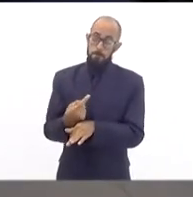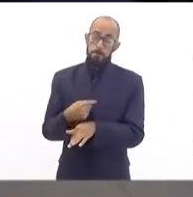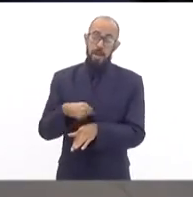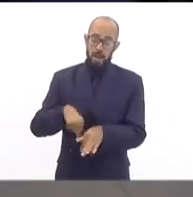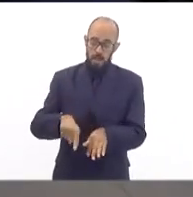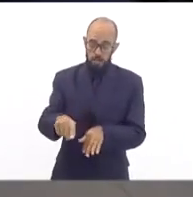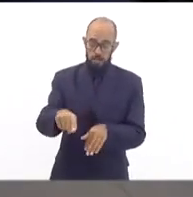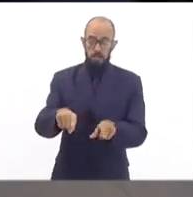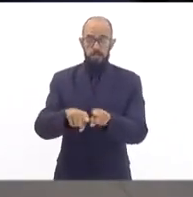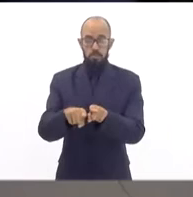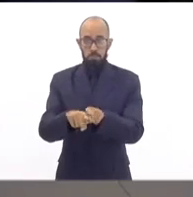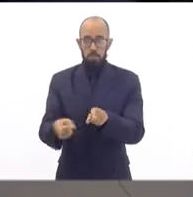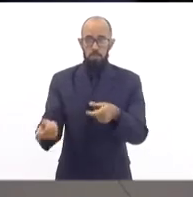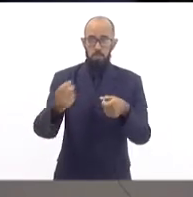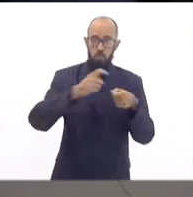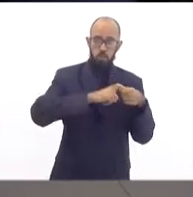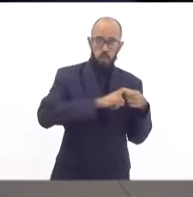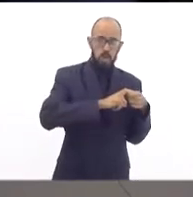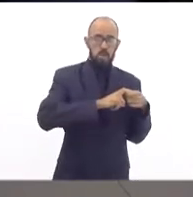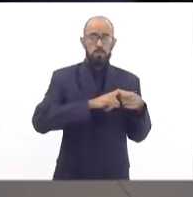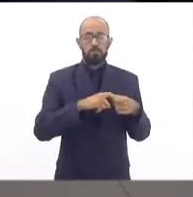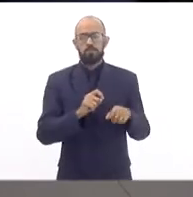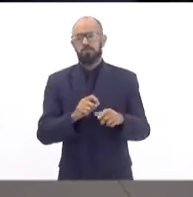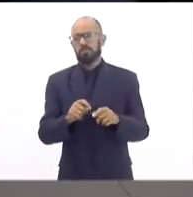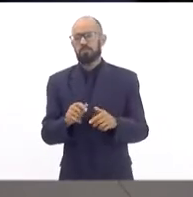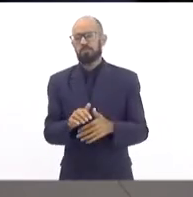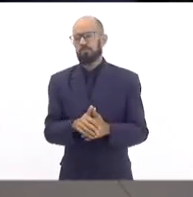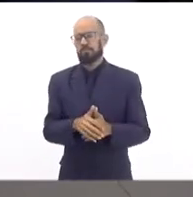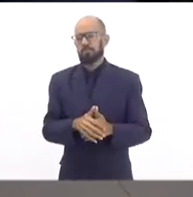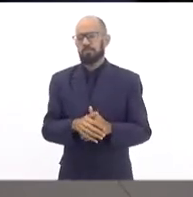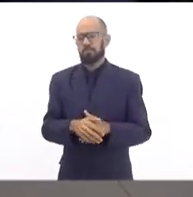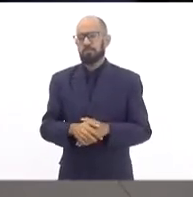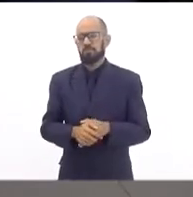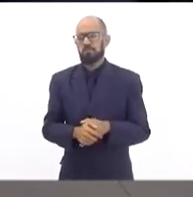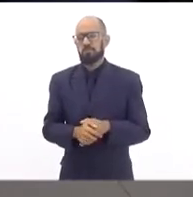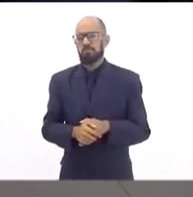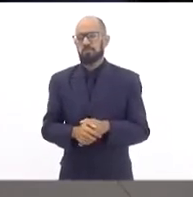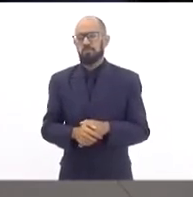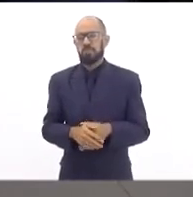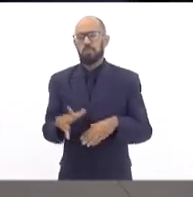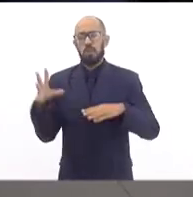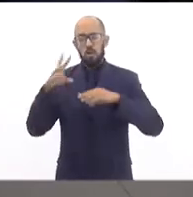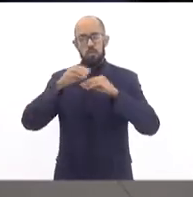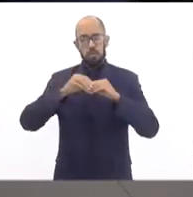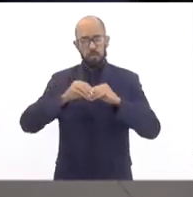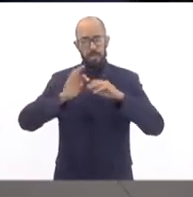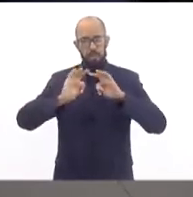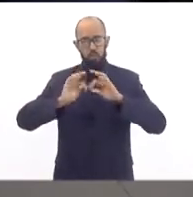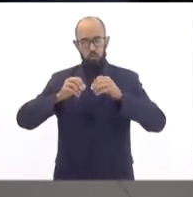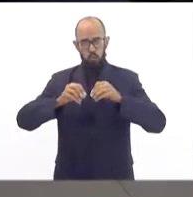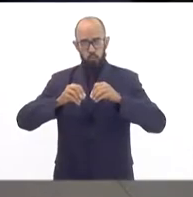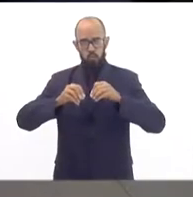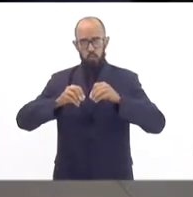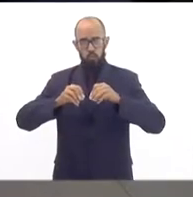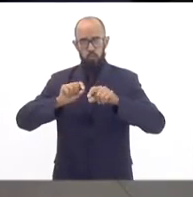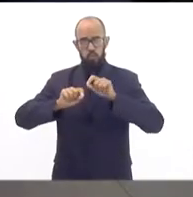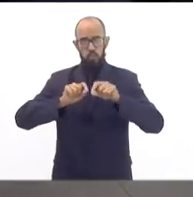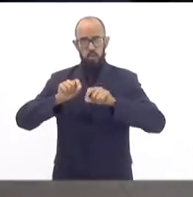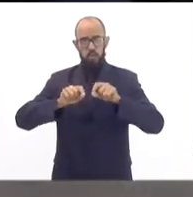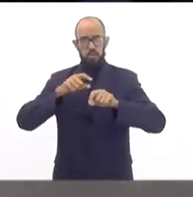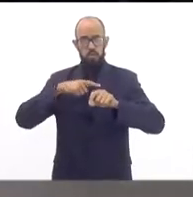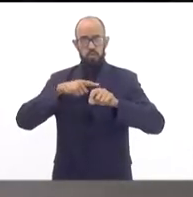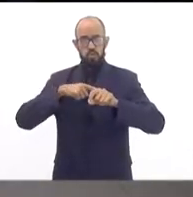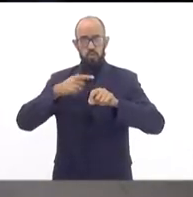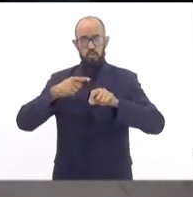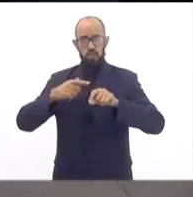vir. E, para complementar, nós não temos nem o nosso